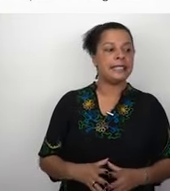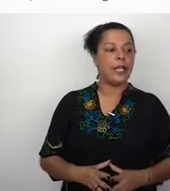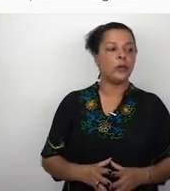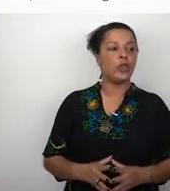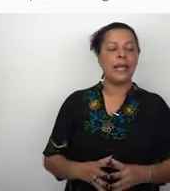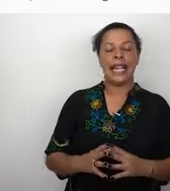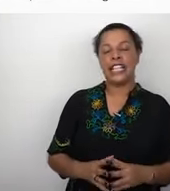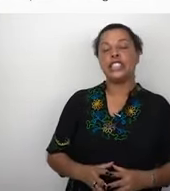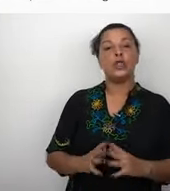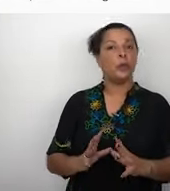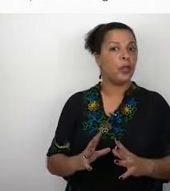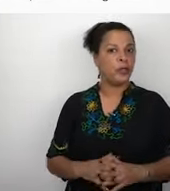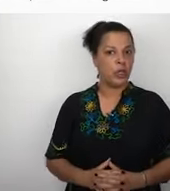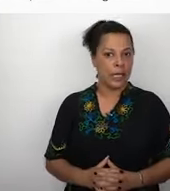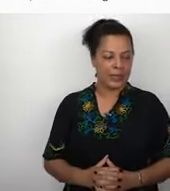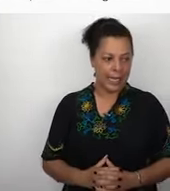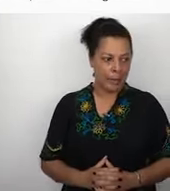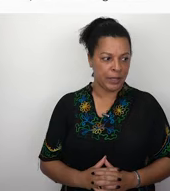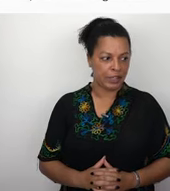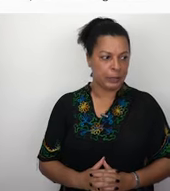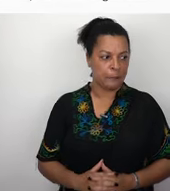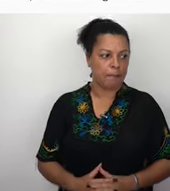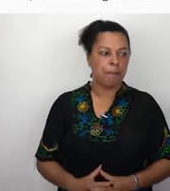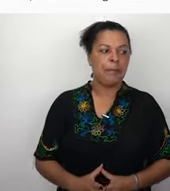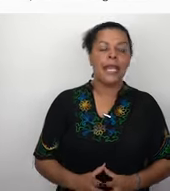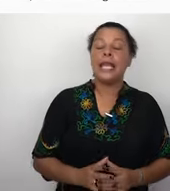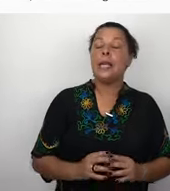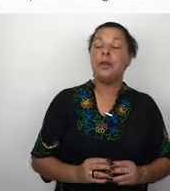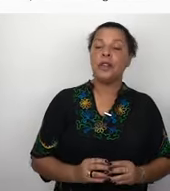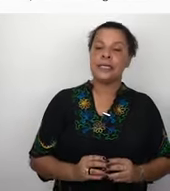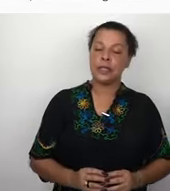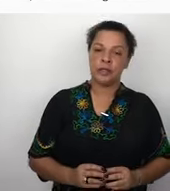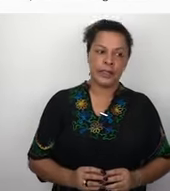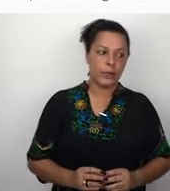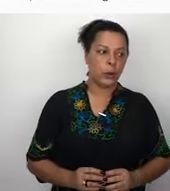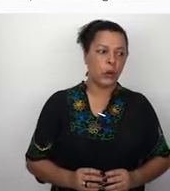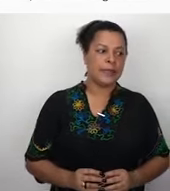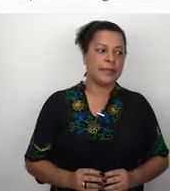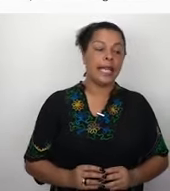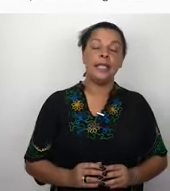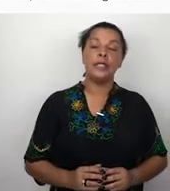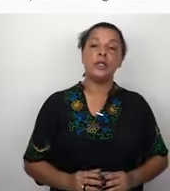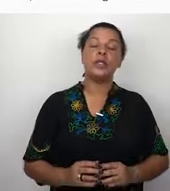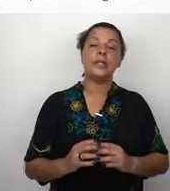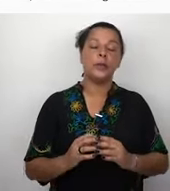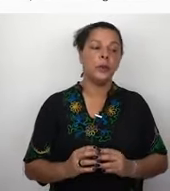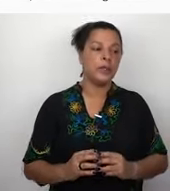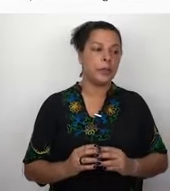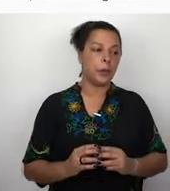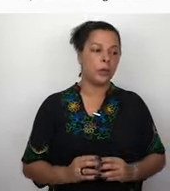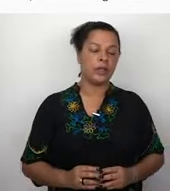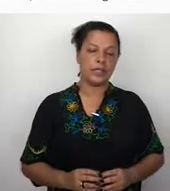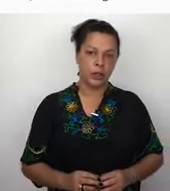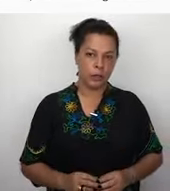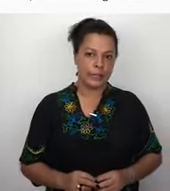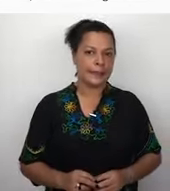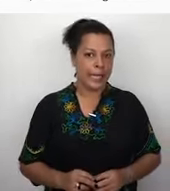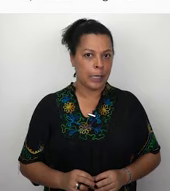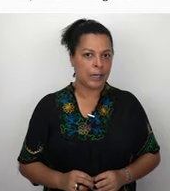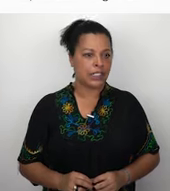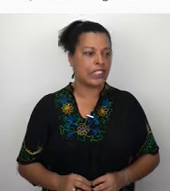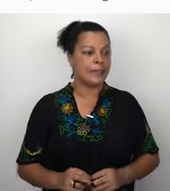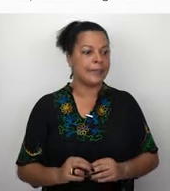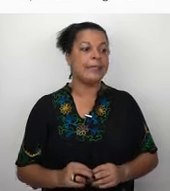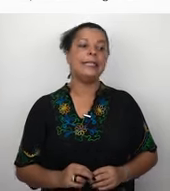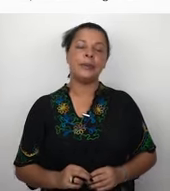a avaliação sobre a ética do profissional intérprete. Em 1992, realizou-se o segundo Encontro Nacional